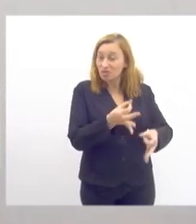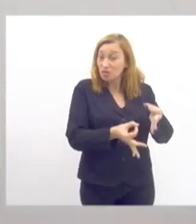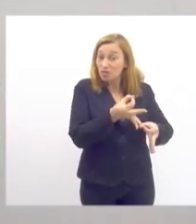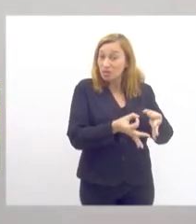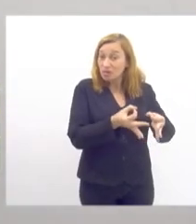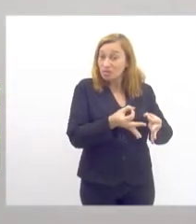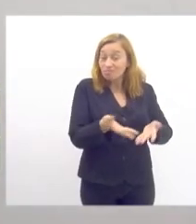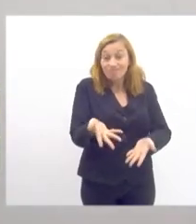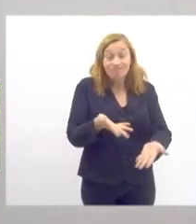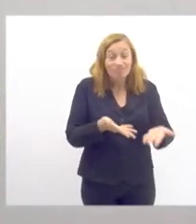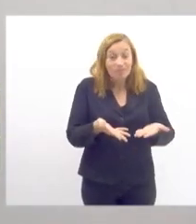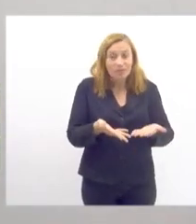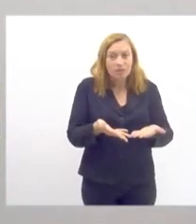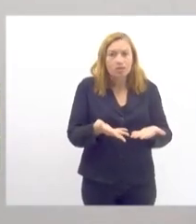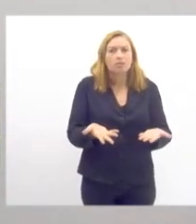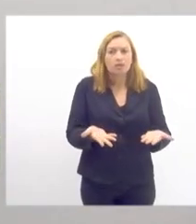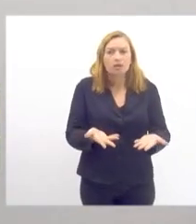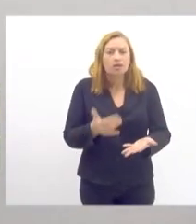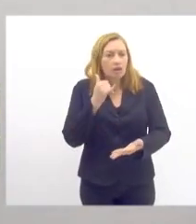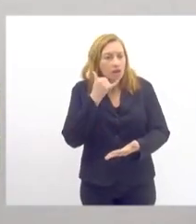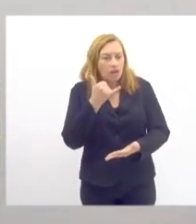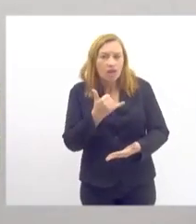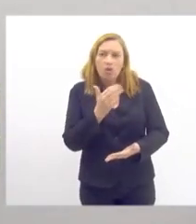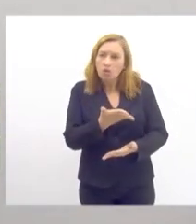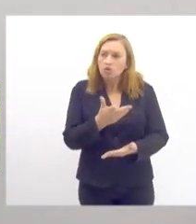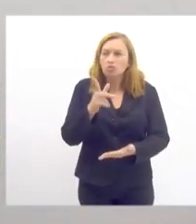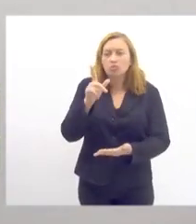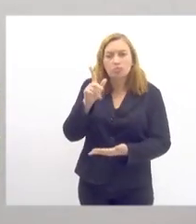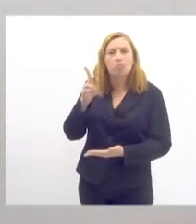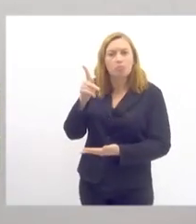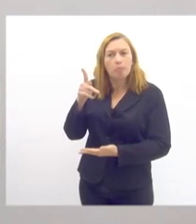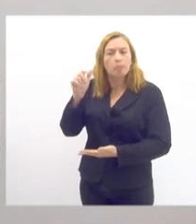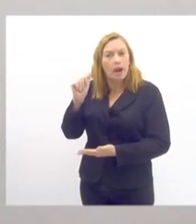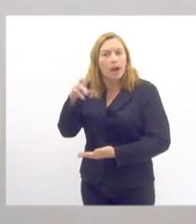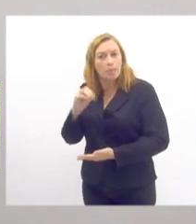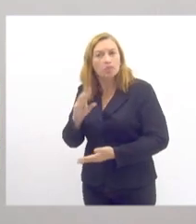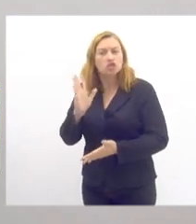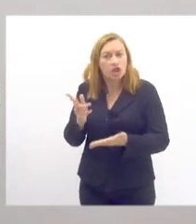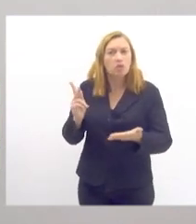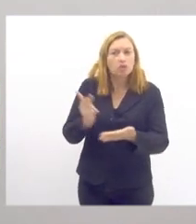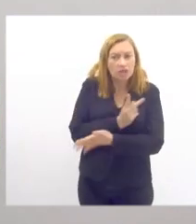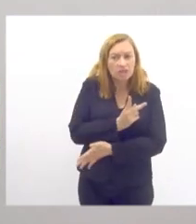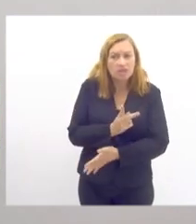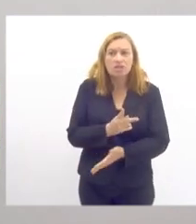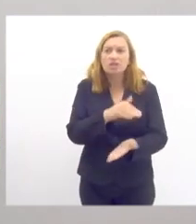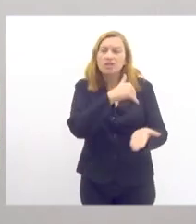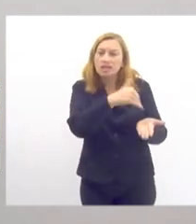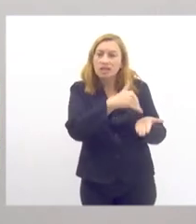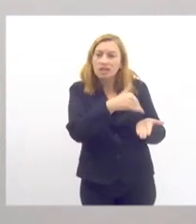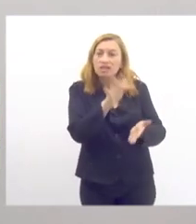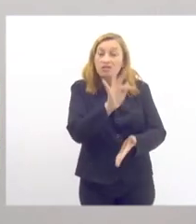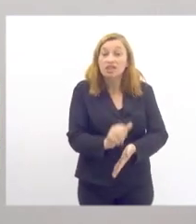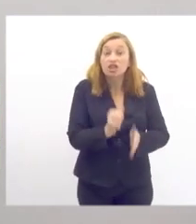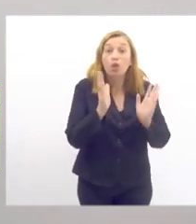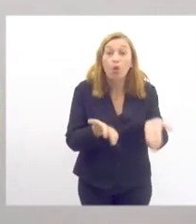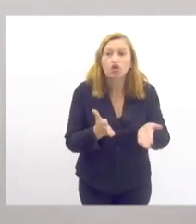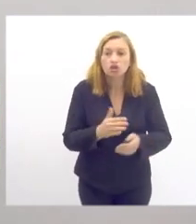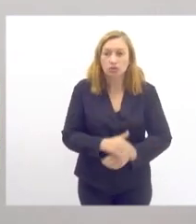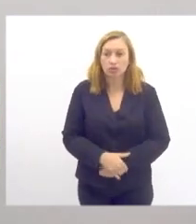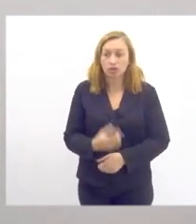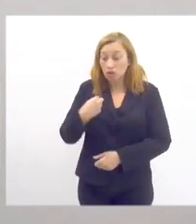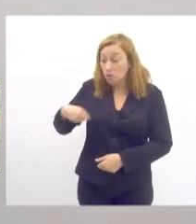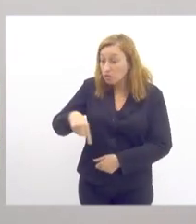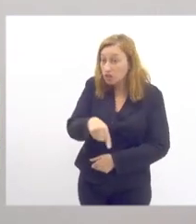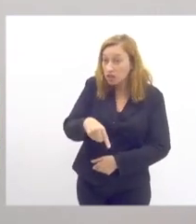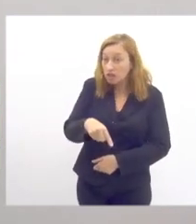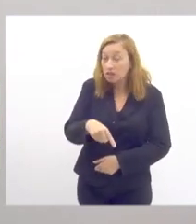parcial. Liguei para o Pablo hoje. Já está acontecendo isso, aconteceu com a Secretaria de Fazenda hoje. Estou vindo aqui